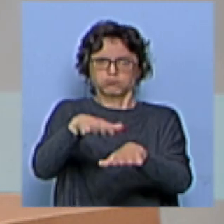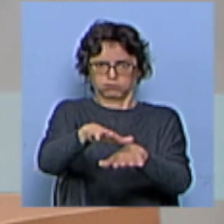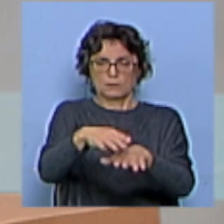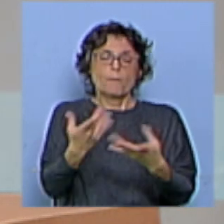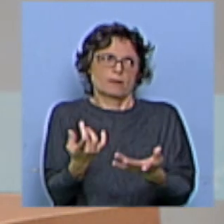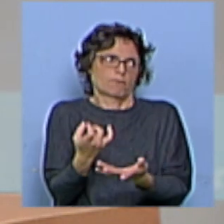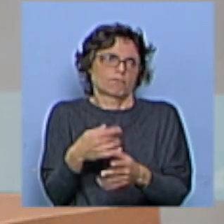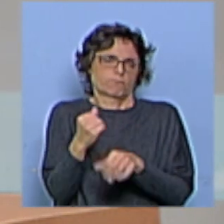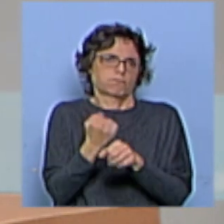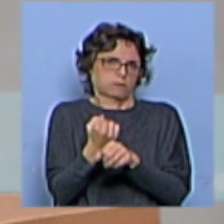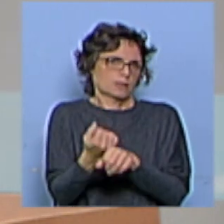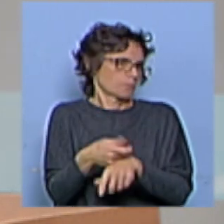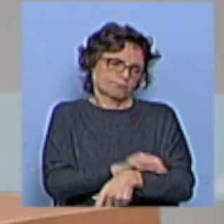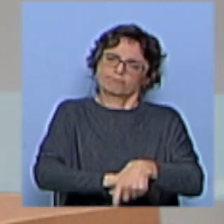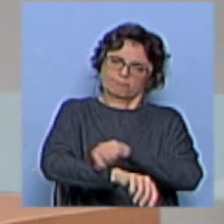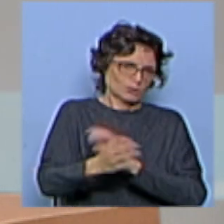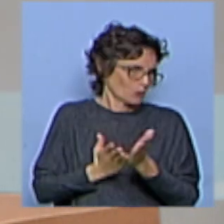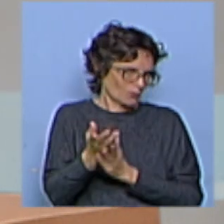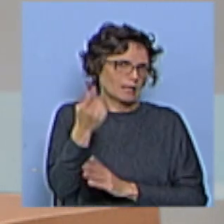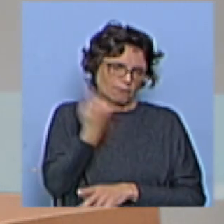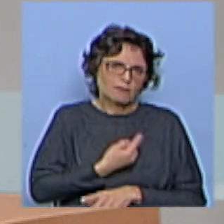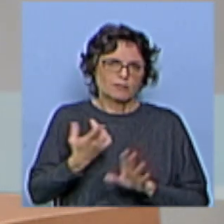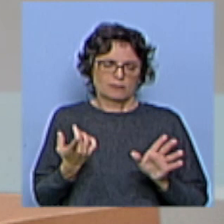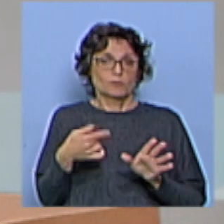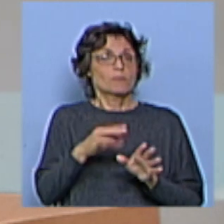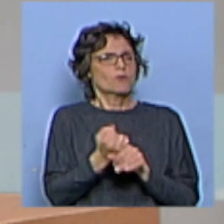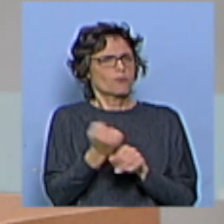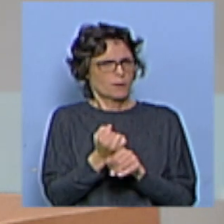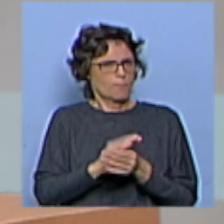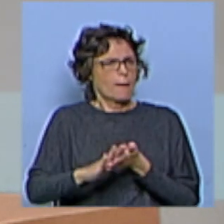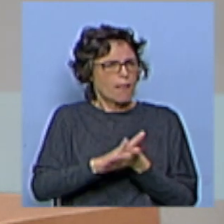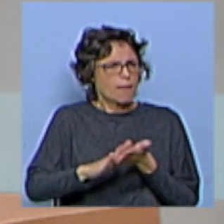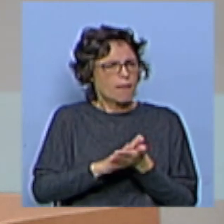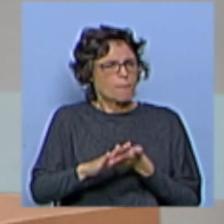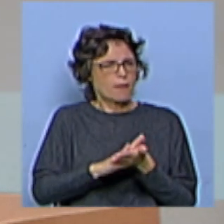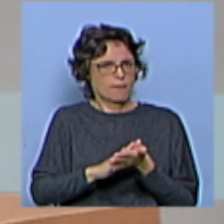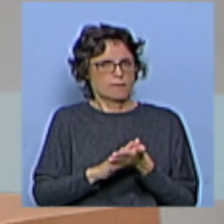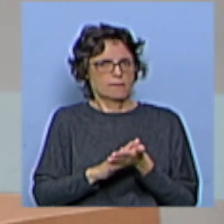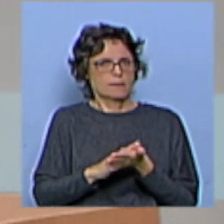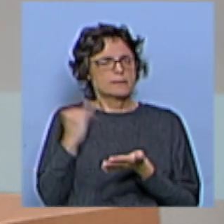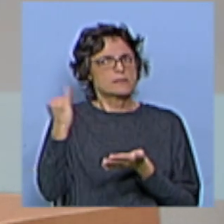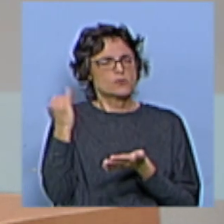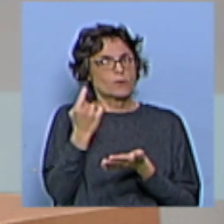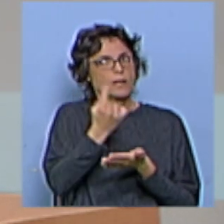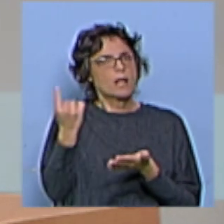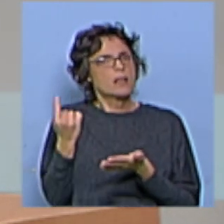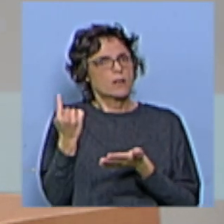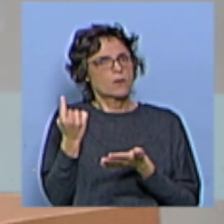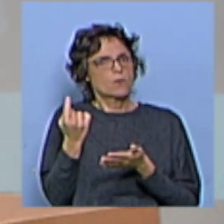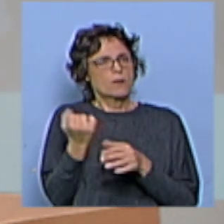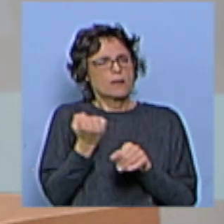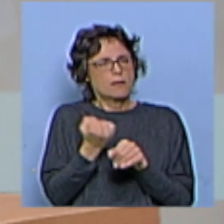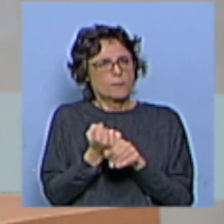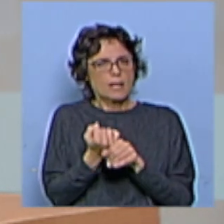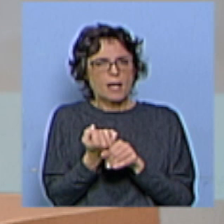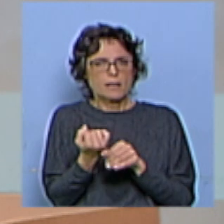fazer, obviamente, mas esse é também um trabalho fundamental por parte das instituições, trabalharem o seu património e os seus conteúdos por